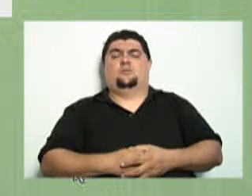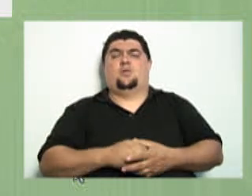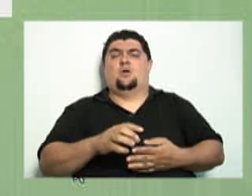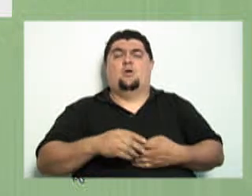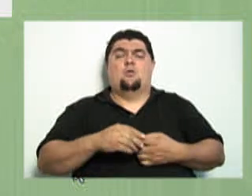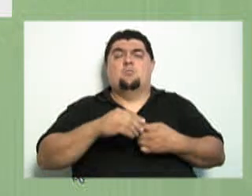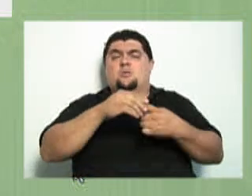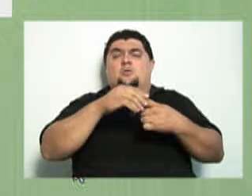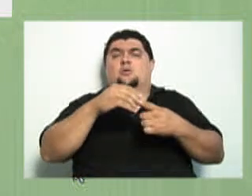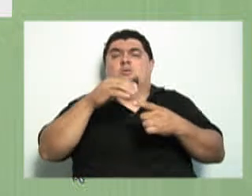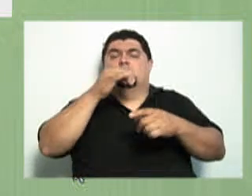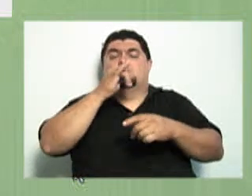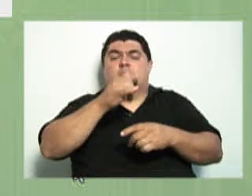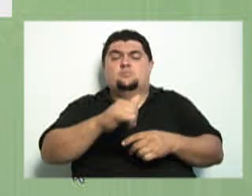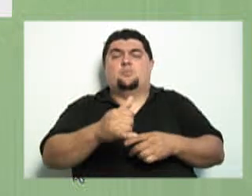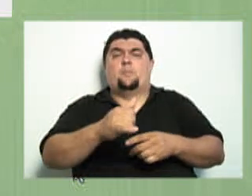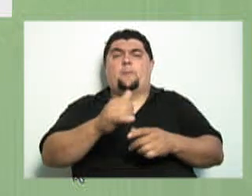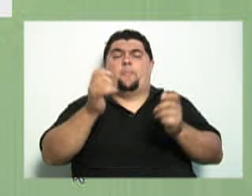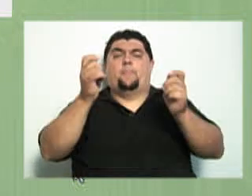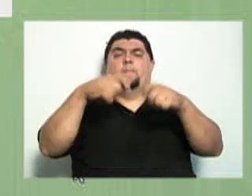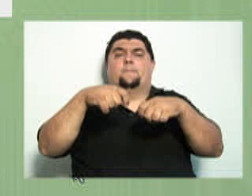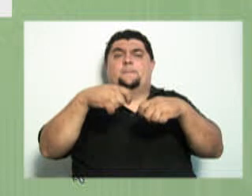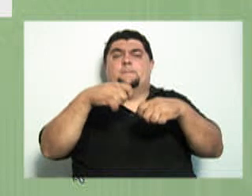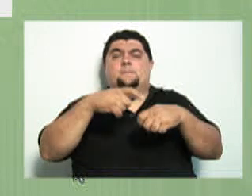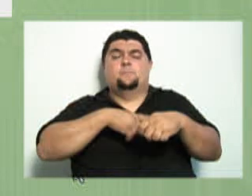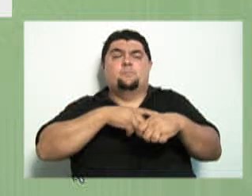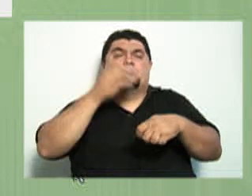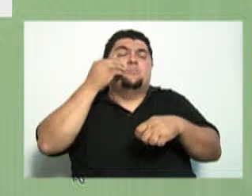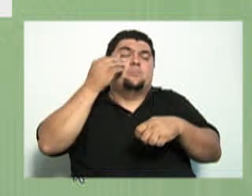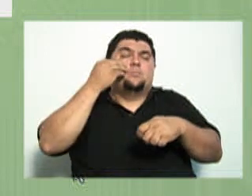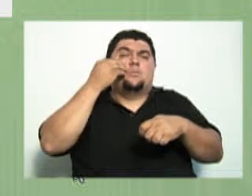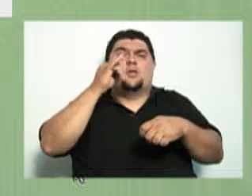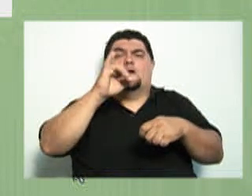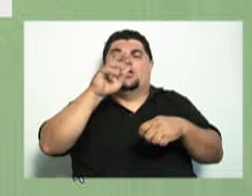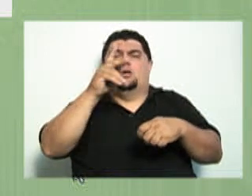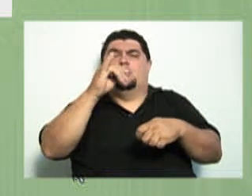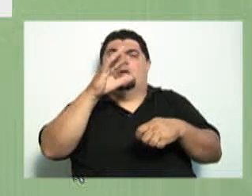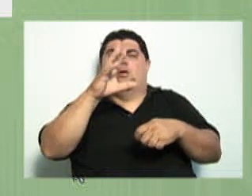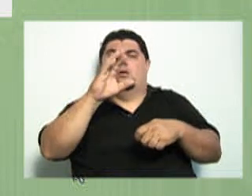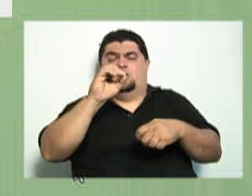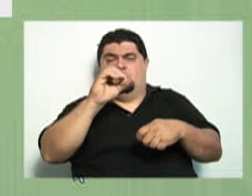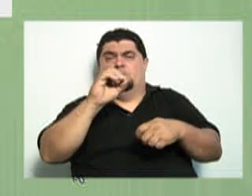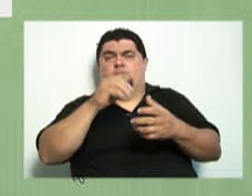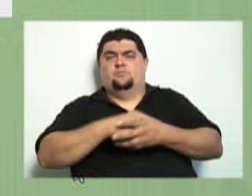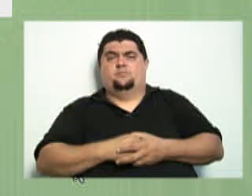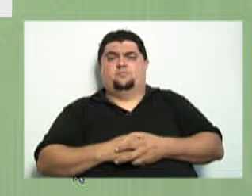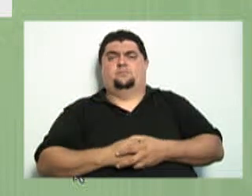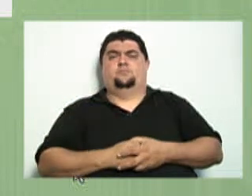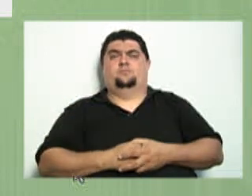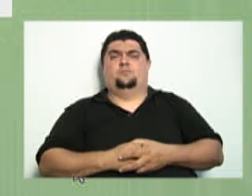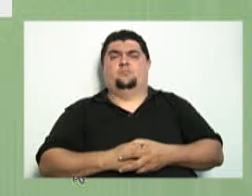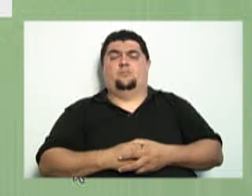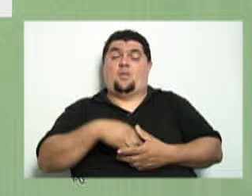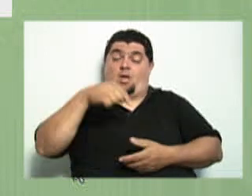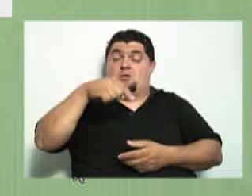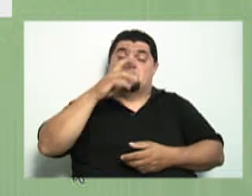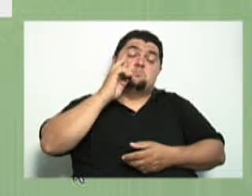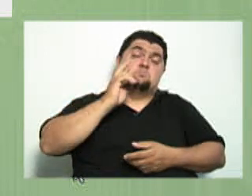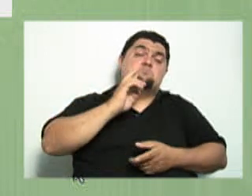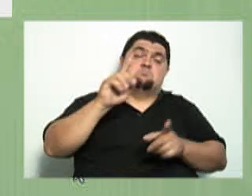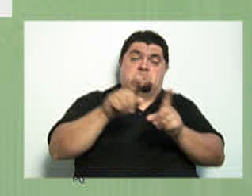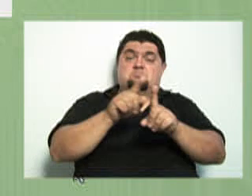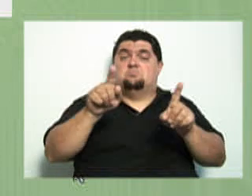principalmente energia, haja vista a quantidade de hidrelétricas que temos na região norte e nordeste. E aqui em Rondônia